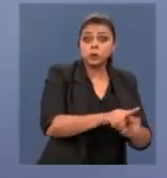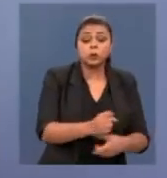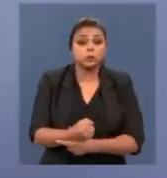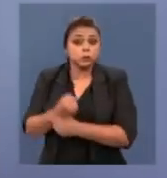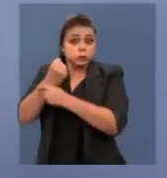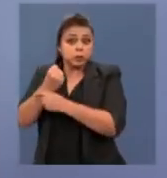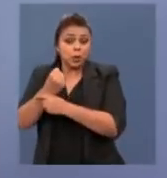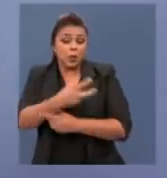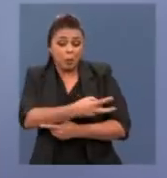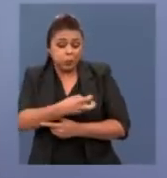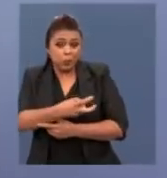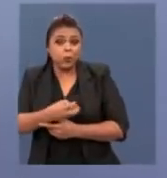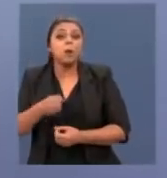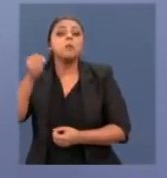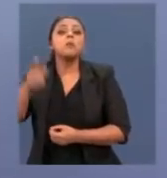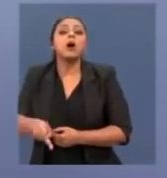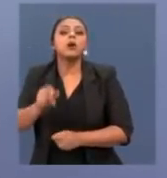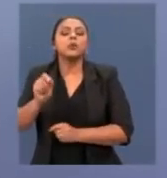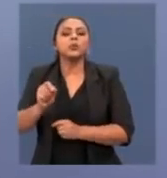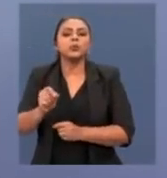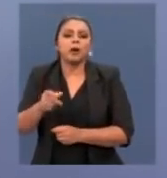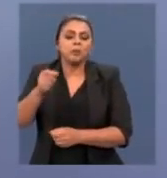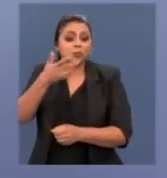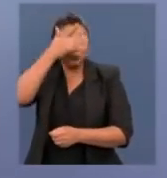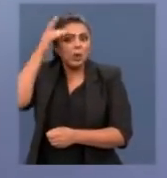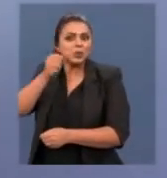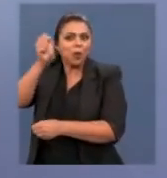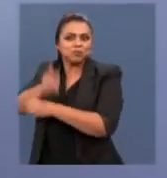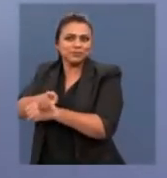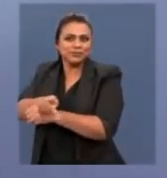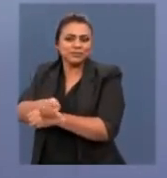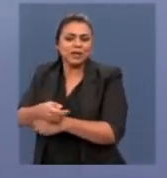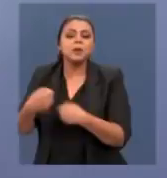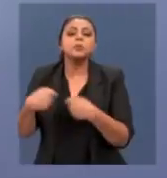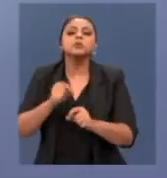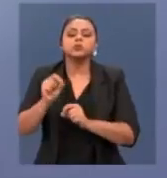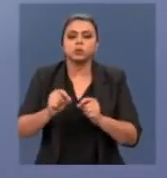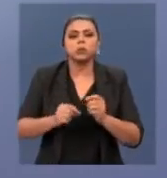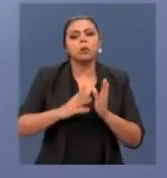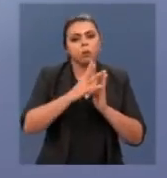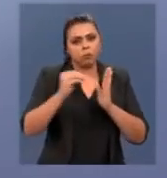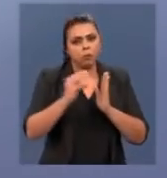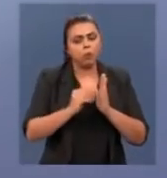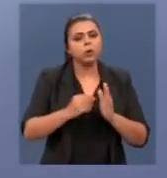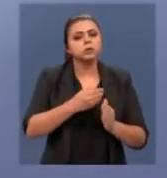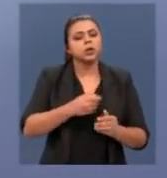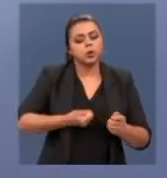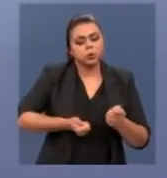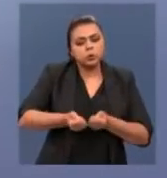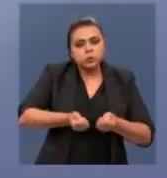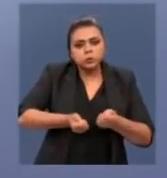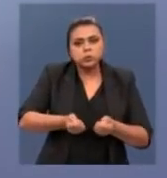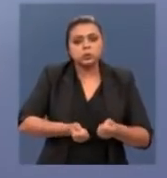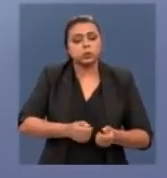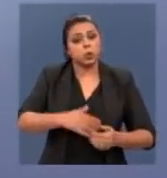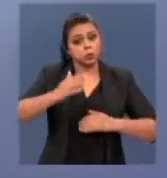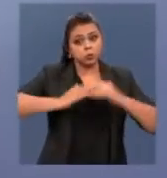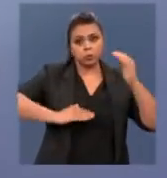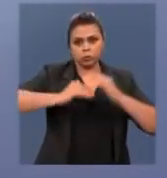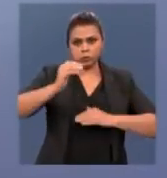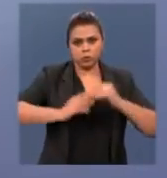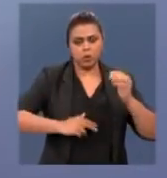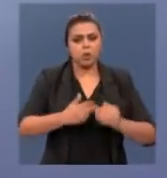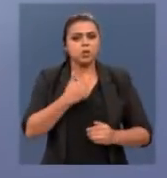corretamente para pagar os aposentados então nós acreditamos que tem um modelo de gestão é profissional lá não pode